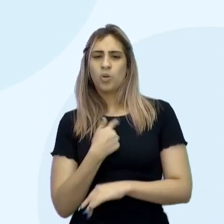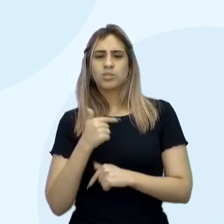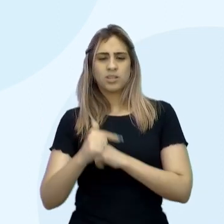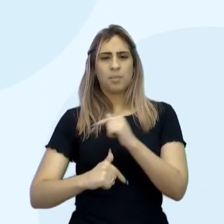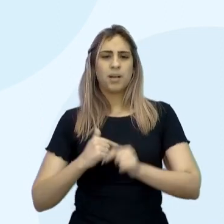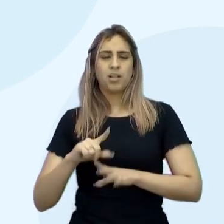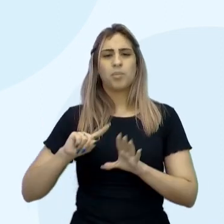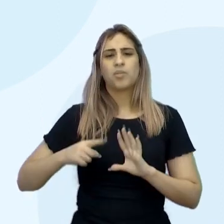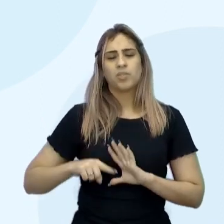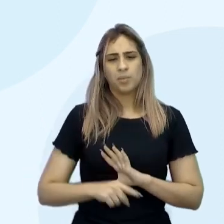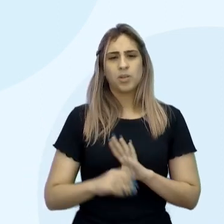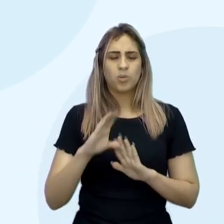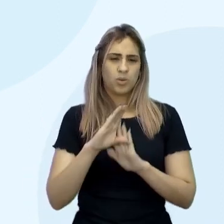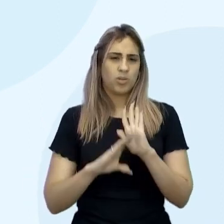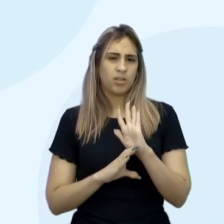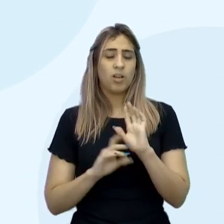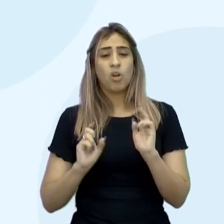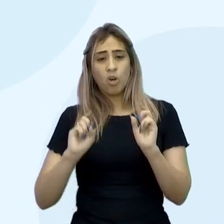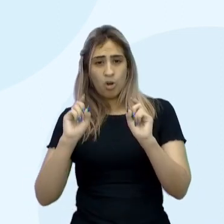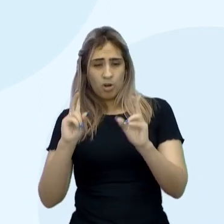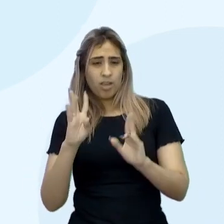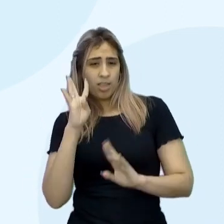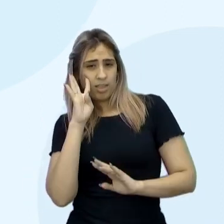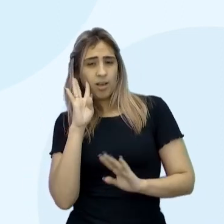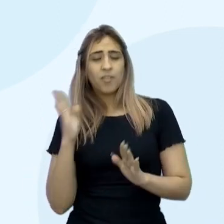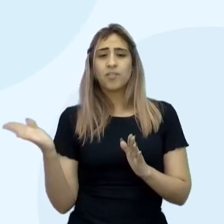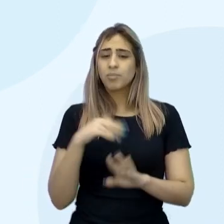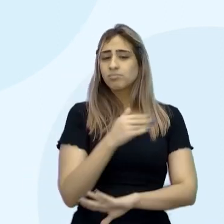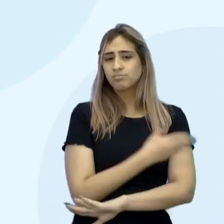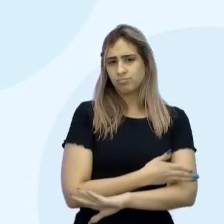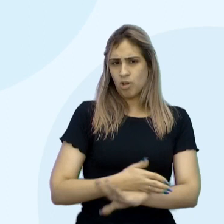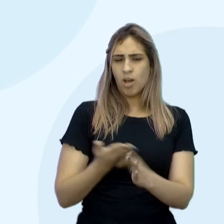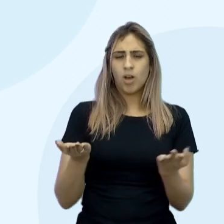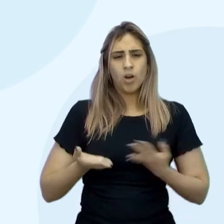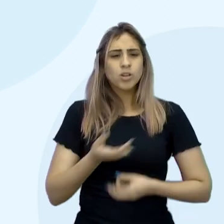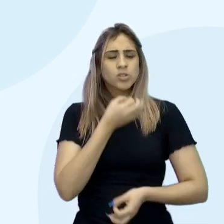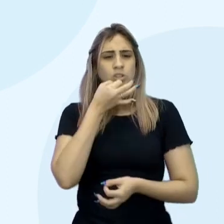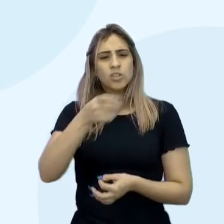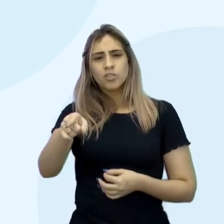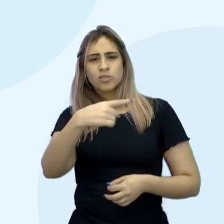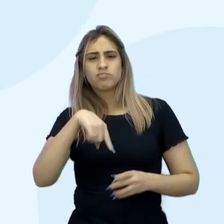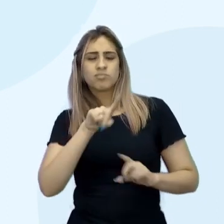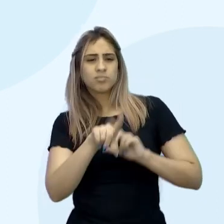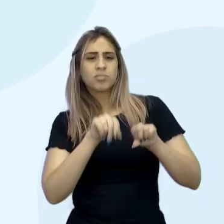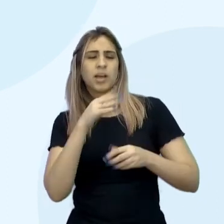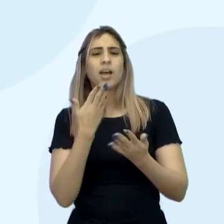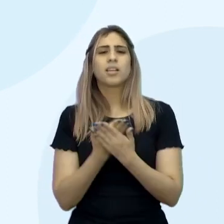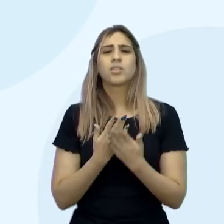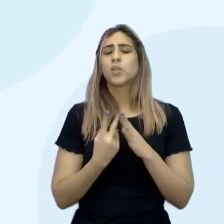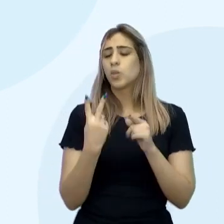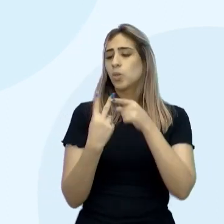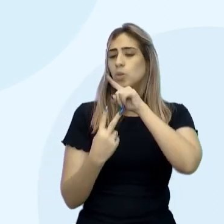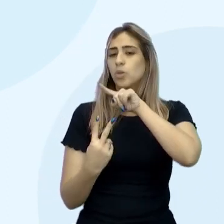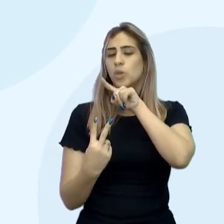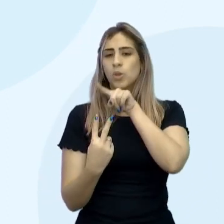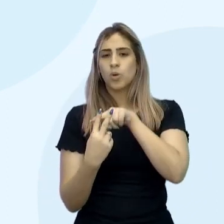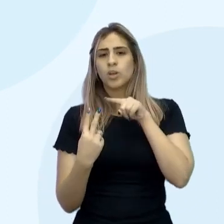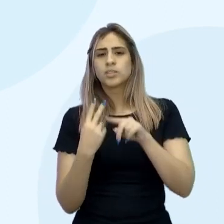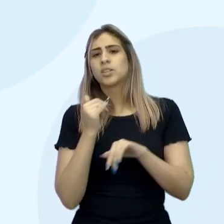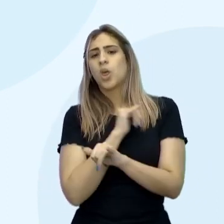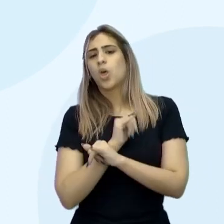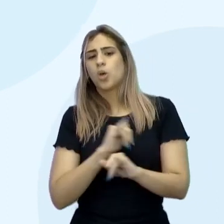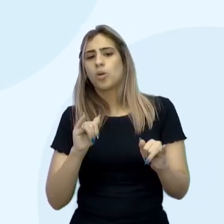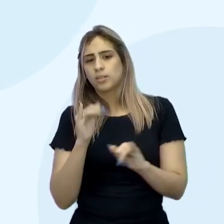nosso aprofundamento curricular. Legal? Bom, para começarmos, sugerimos que você selecione para estudo 2 ou mais